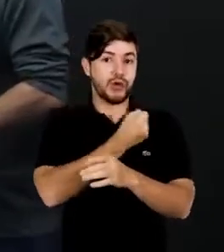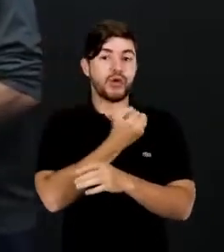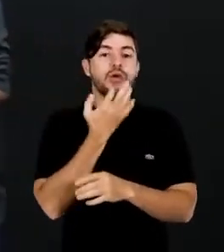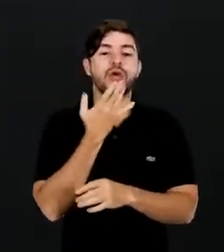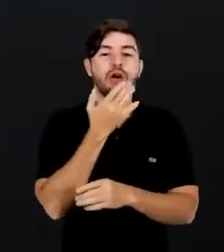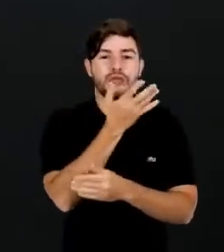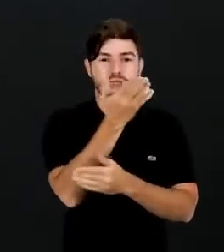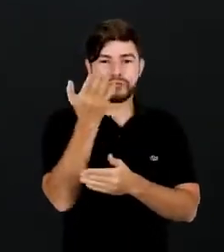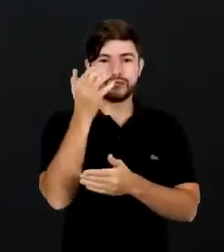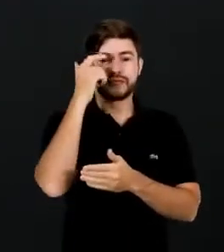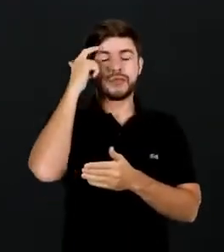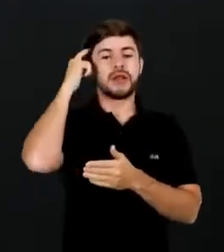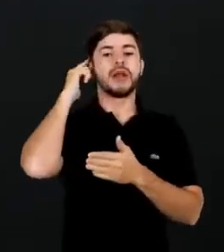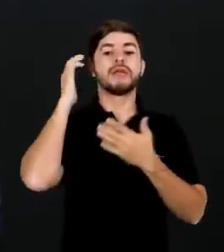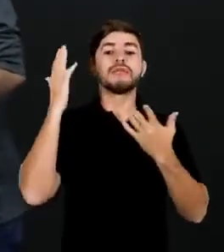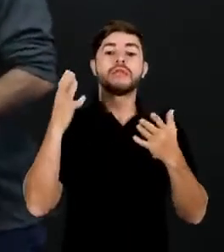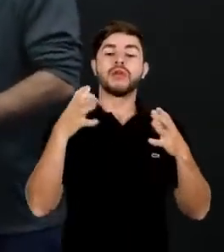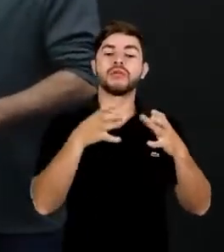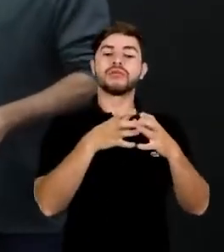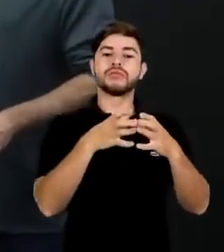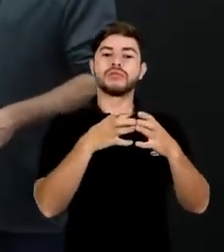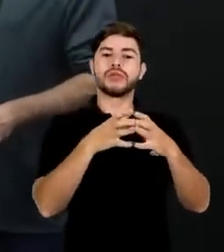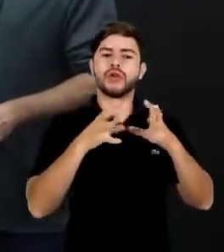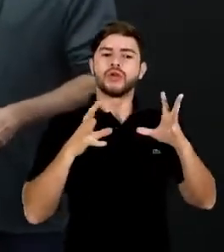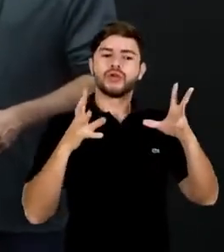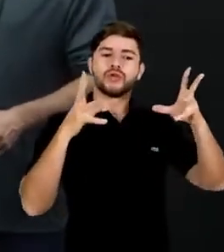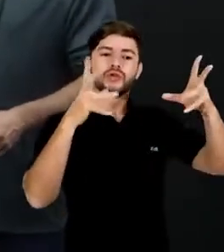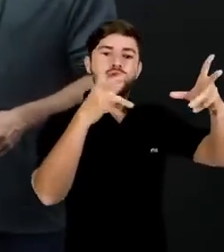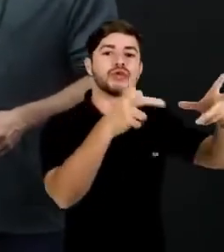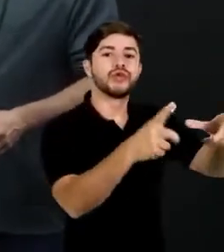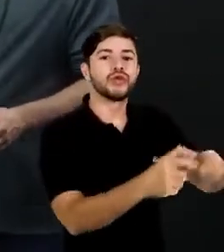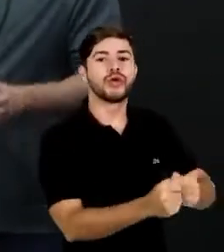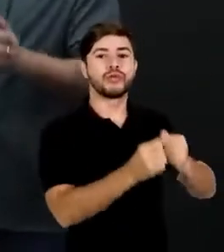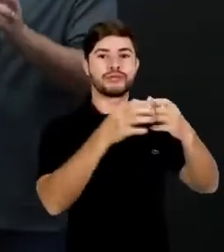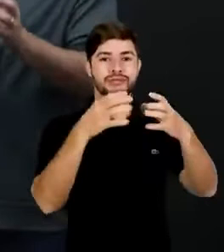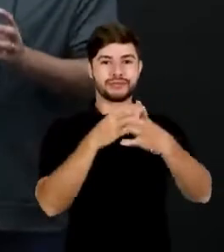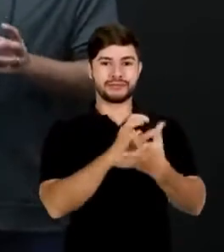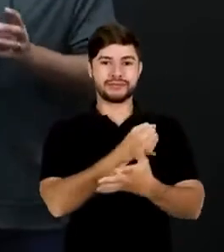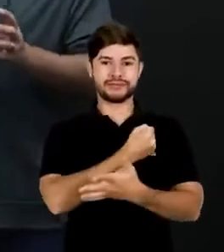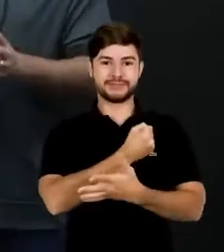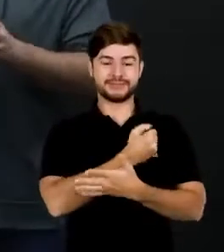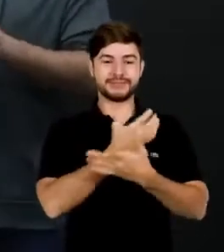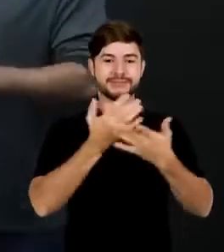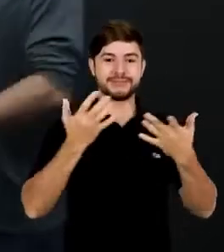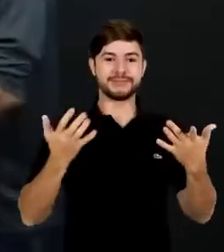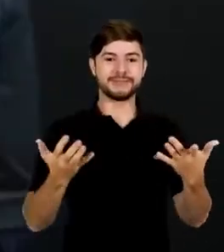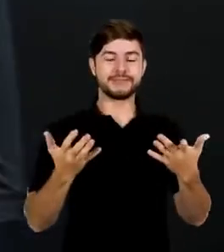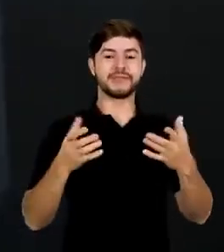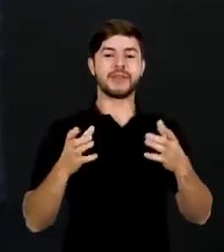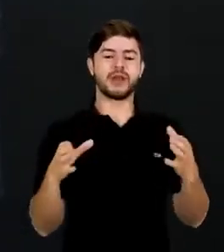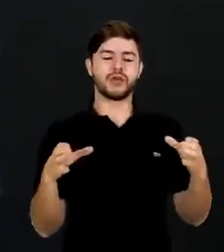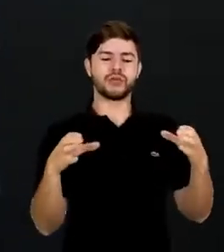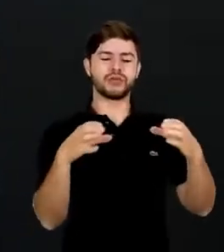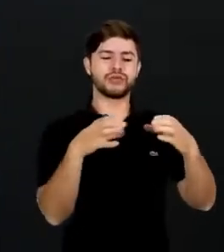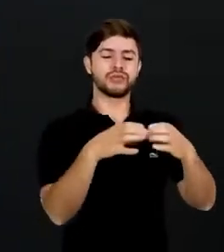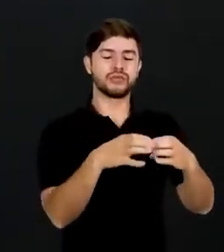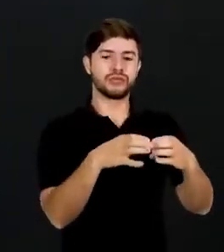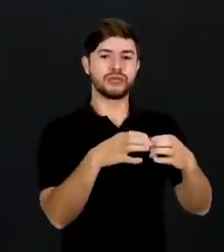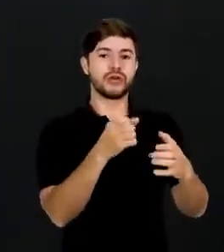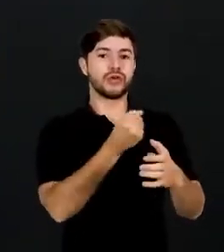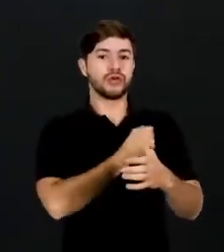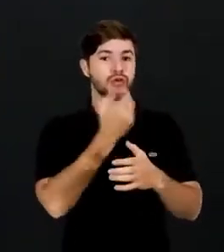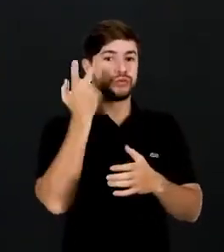Onde esse conjunto, ele engloba todos os outros conjuntos. E esses conjuntos menores são o dos